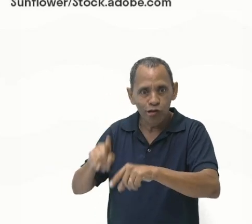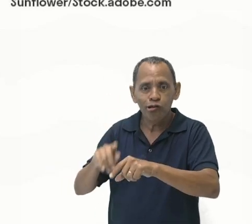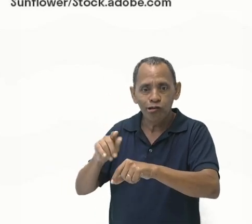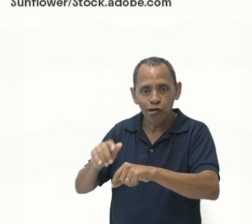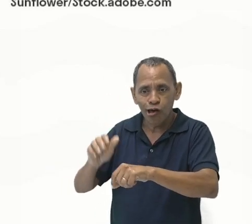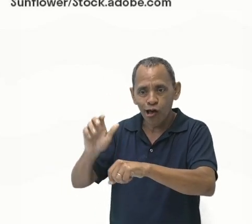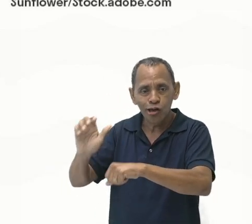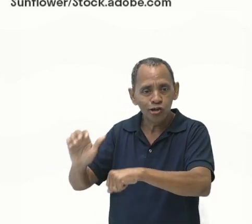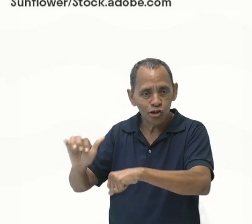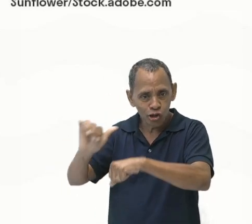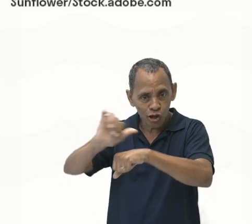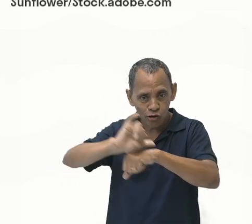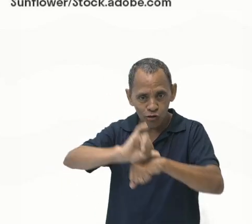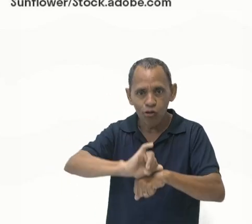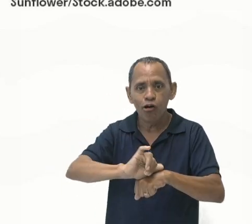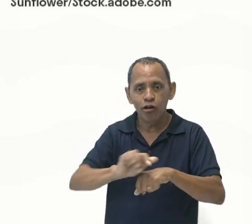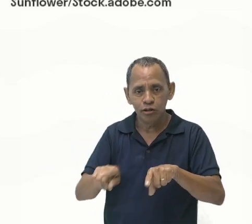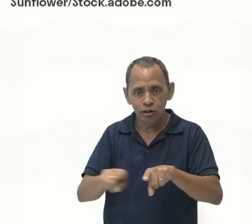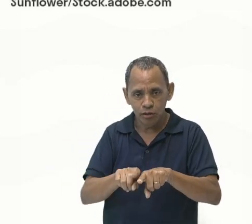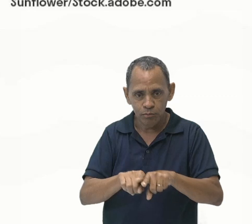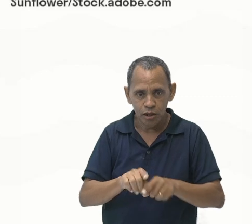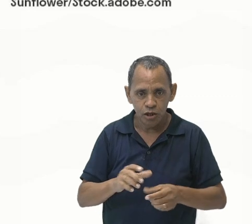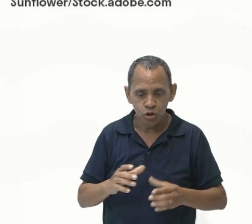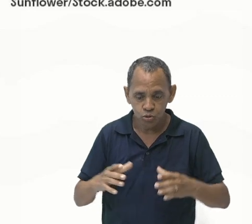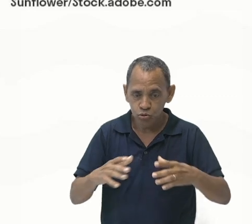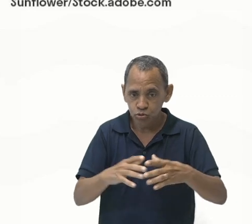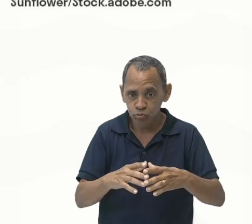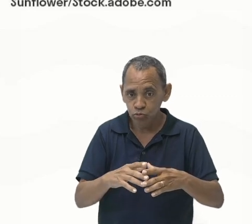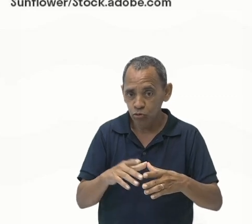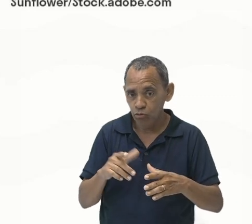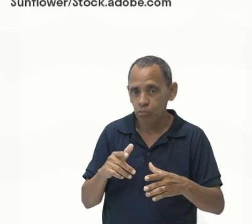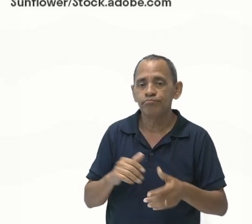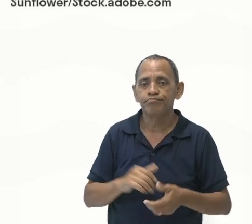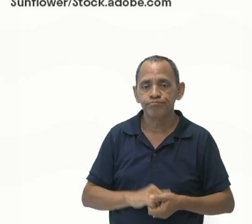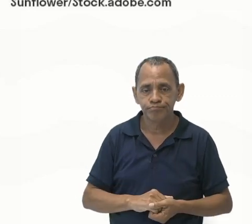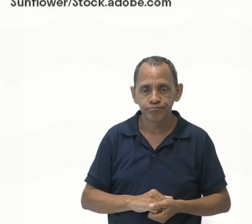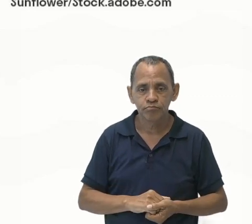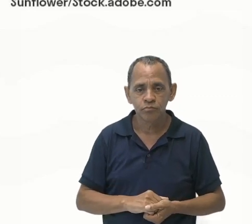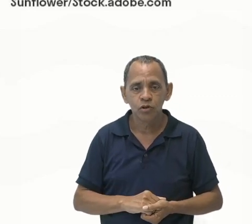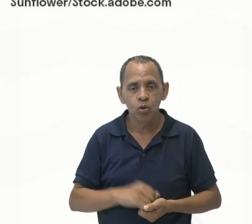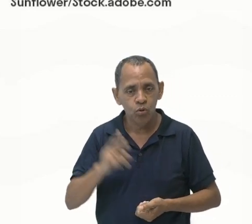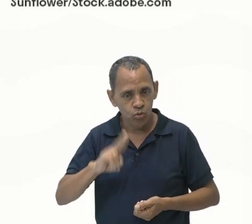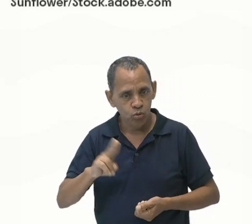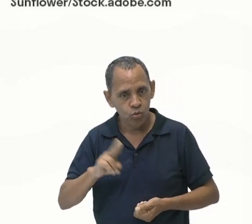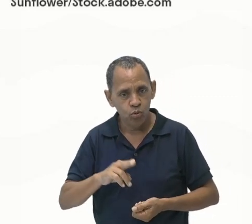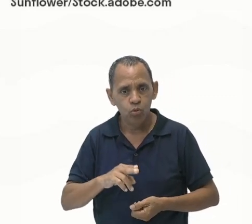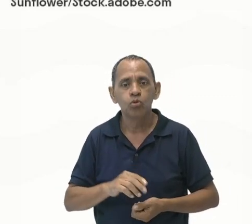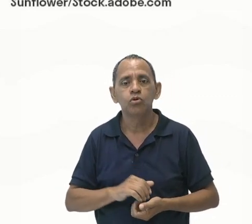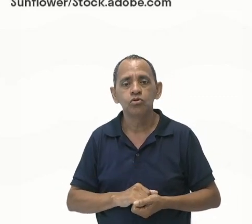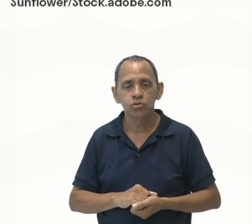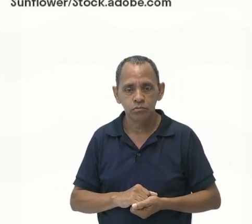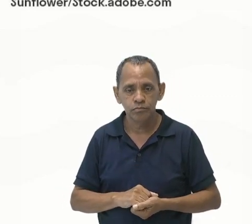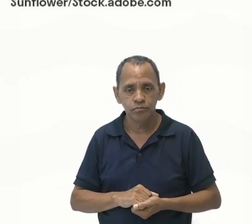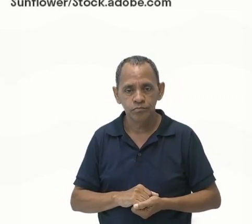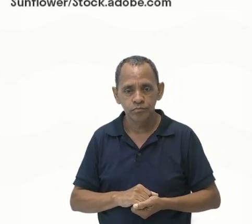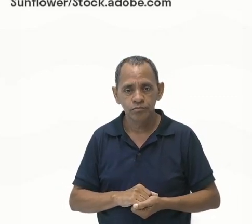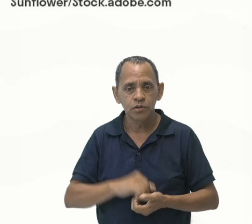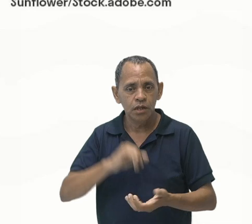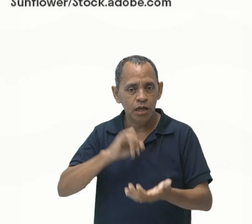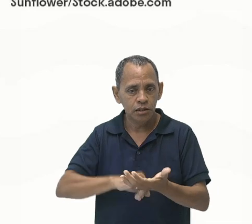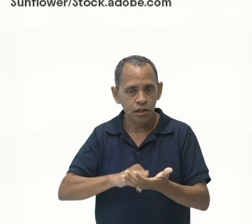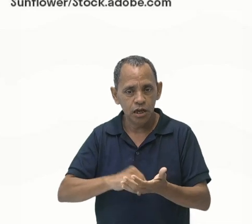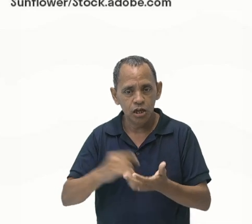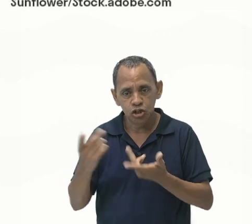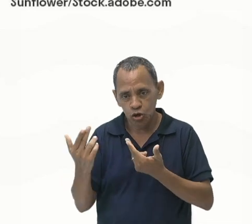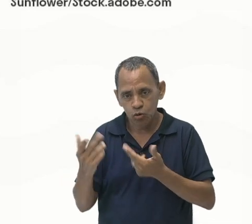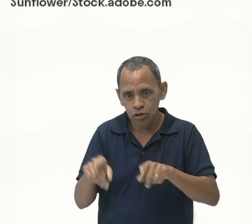os produtos que vêm de países fora do bloco. E todos os países membros do bloco adotam ali a mesma taxa, tá